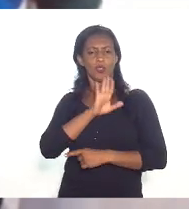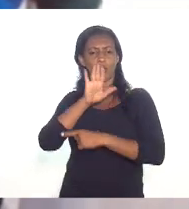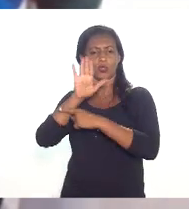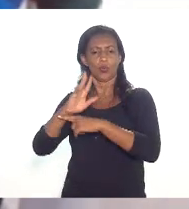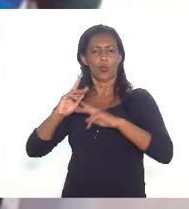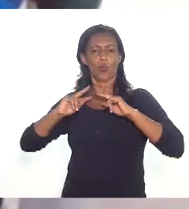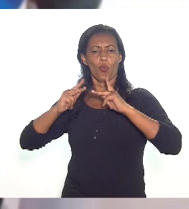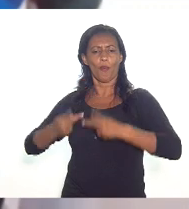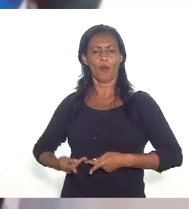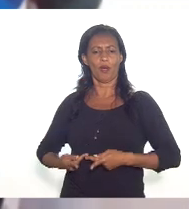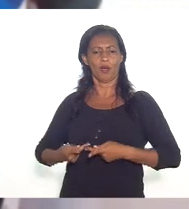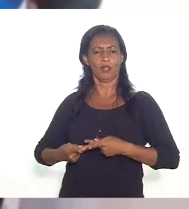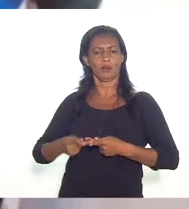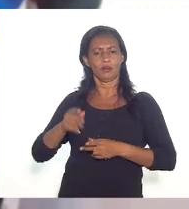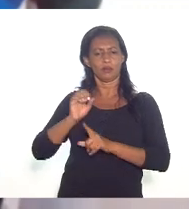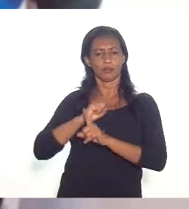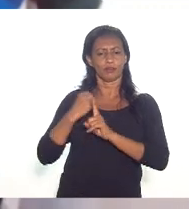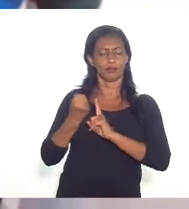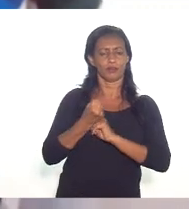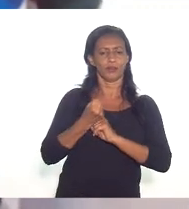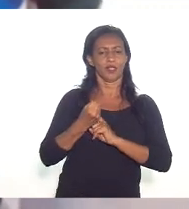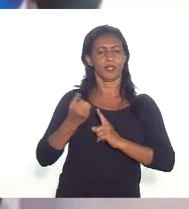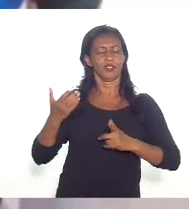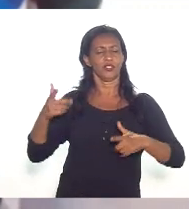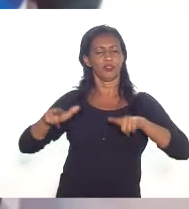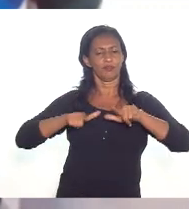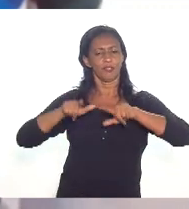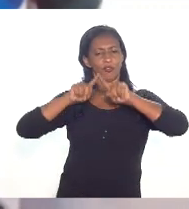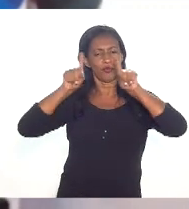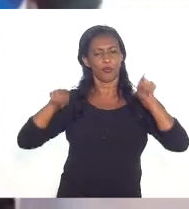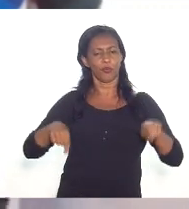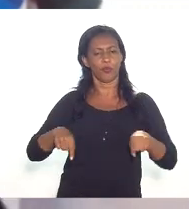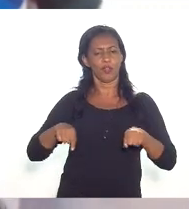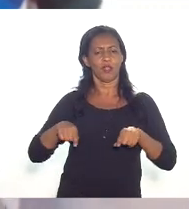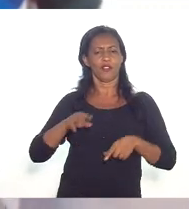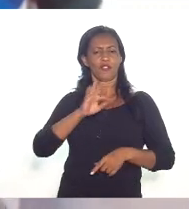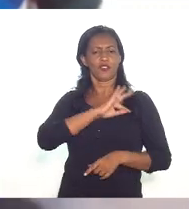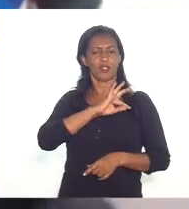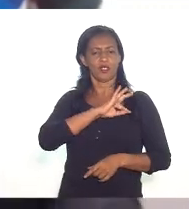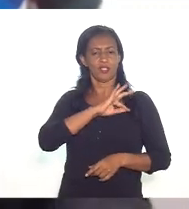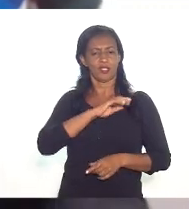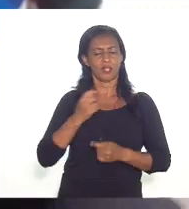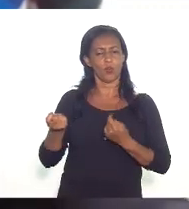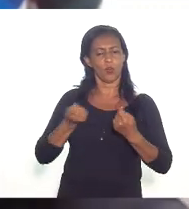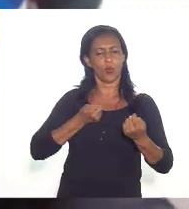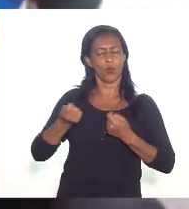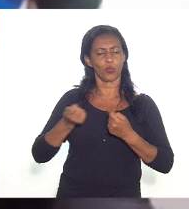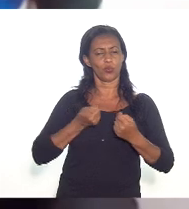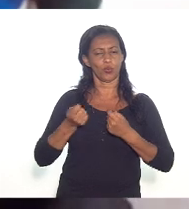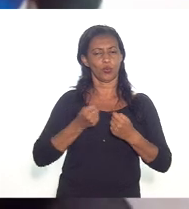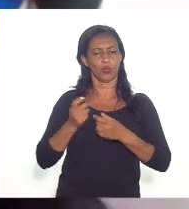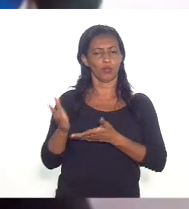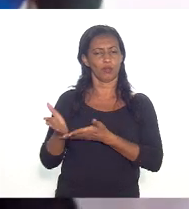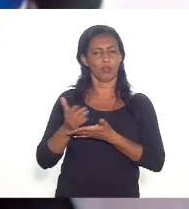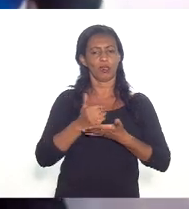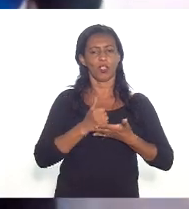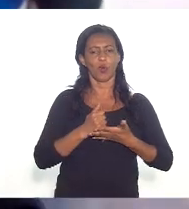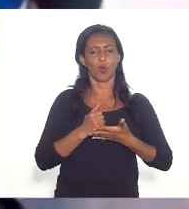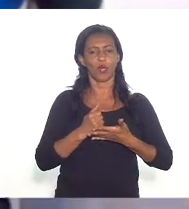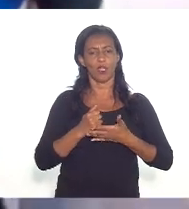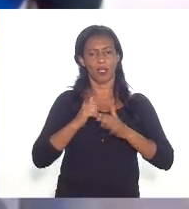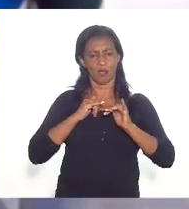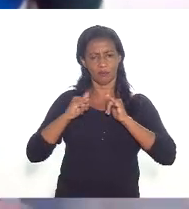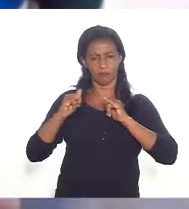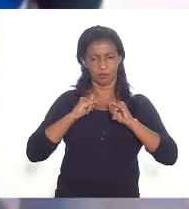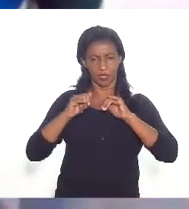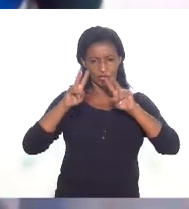humanos e cidadania, de servidores públicos, de orçamento, finanças, fiscalização financeira e controle. Para colher os pareceres pela comissão